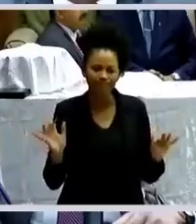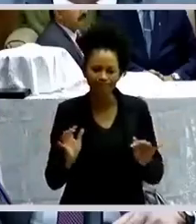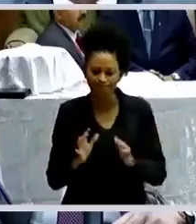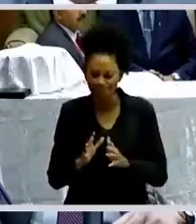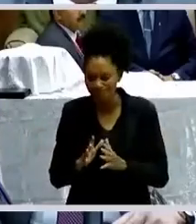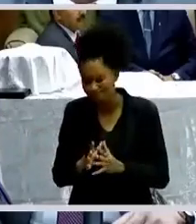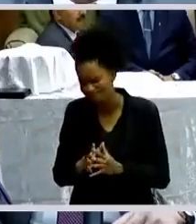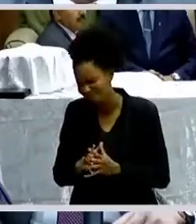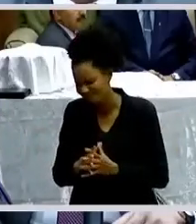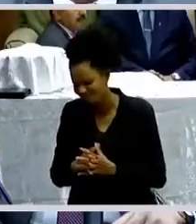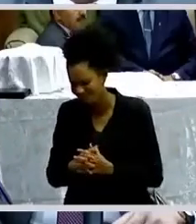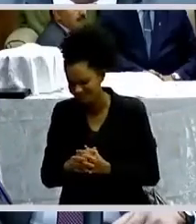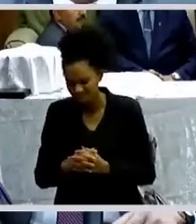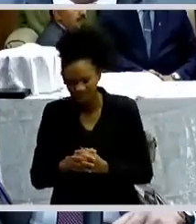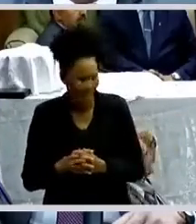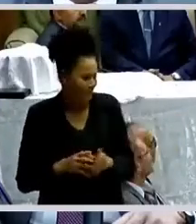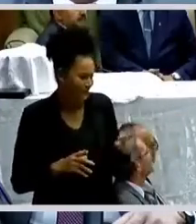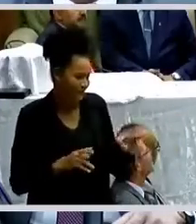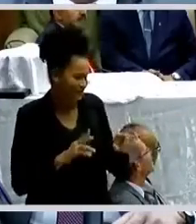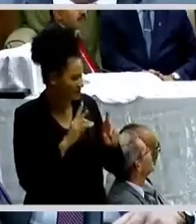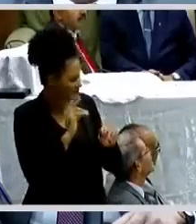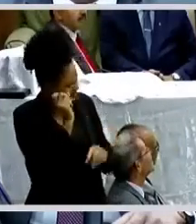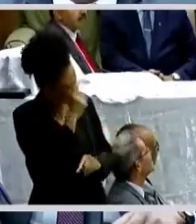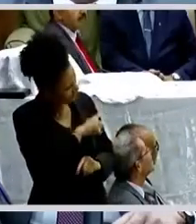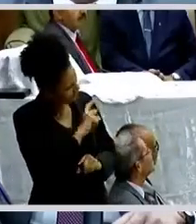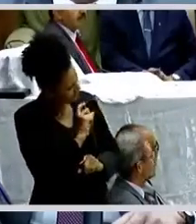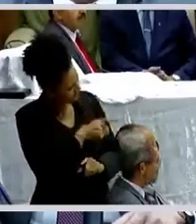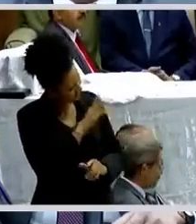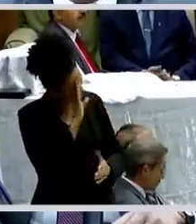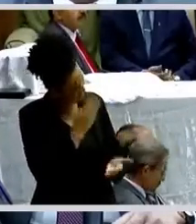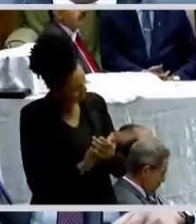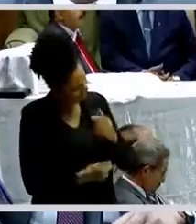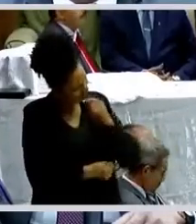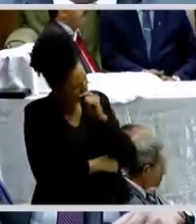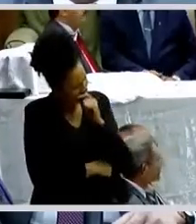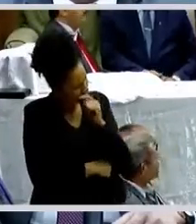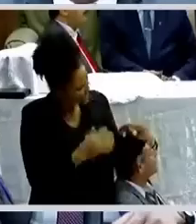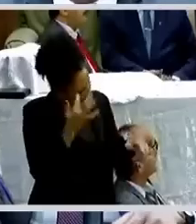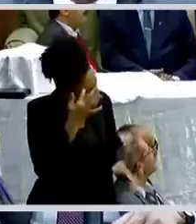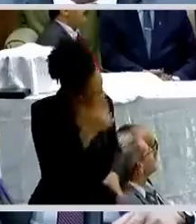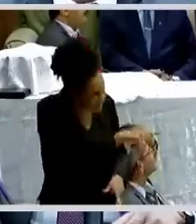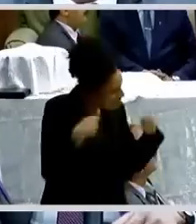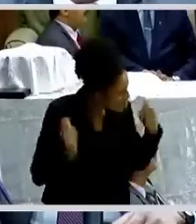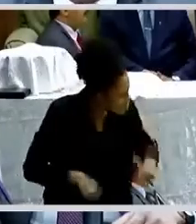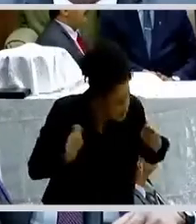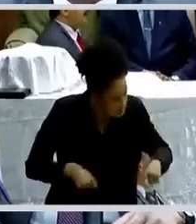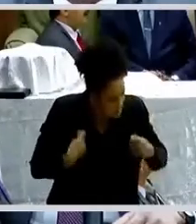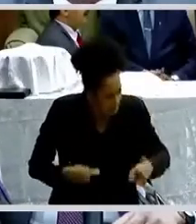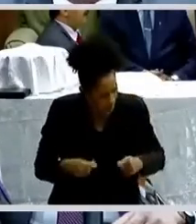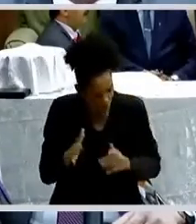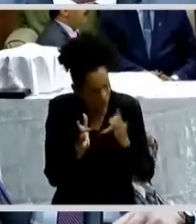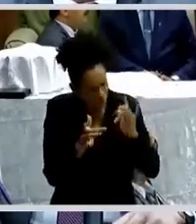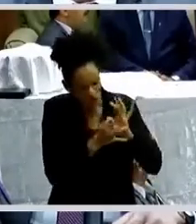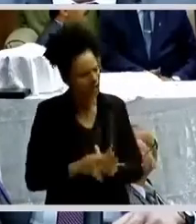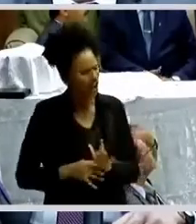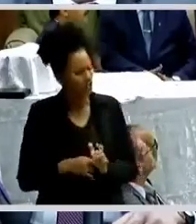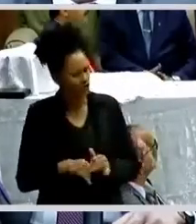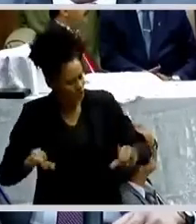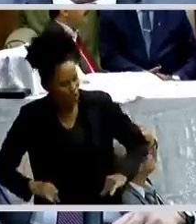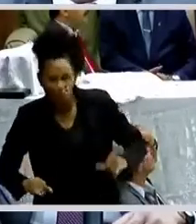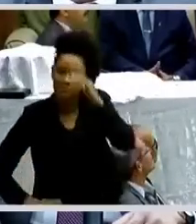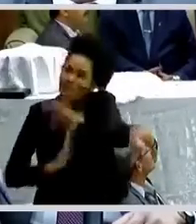Oh, como vocês são difíceis de acreditar. Vocês não sabem que era necessário que o Cristo padecesse para poder entrar na sua